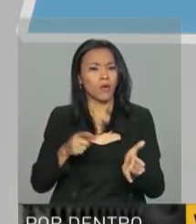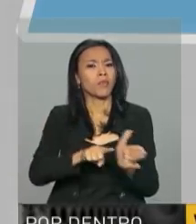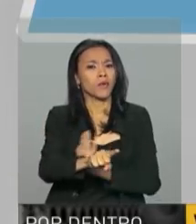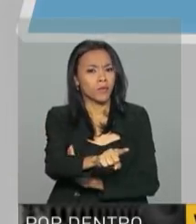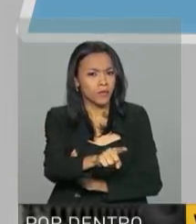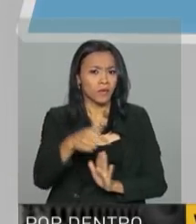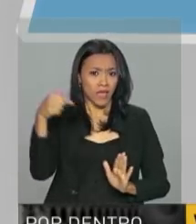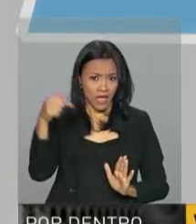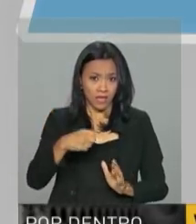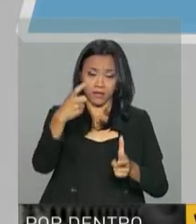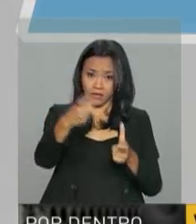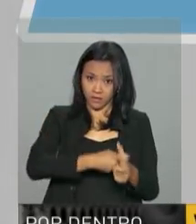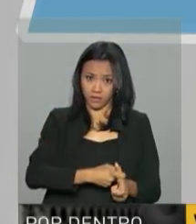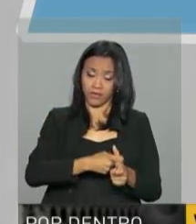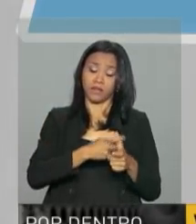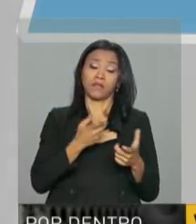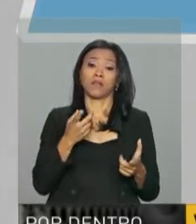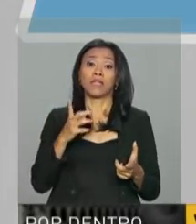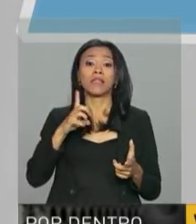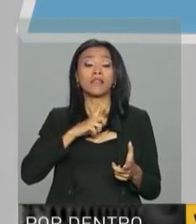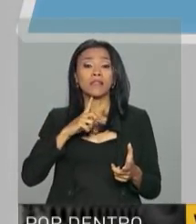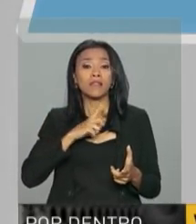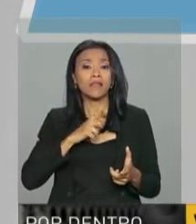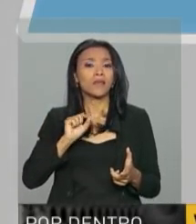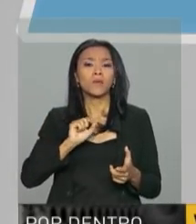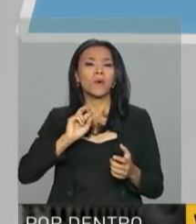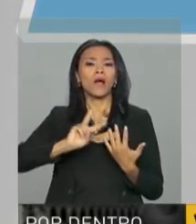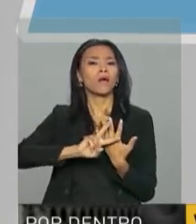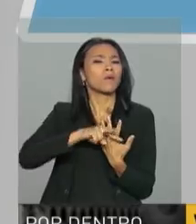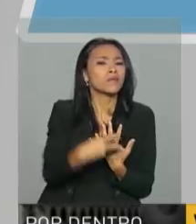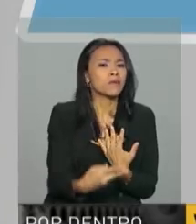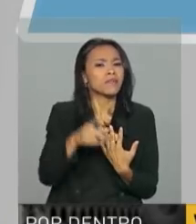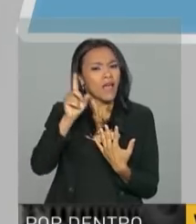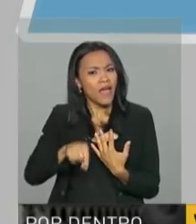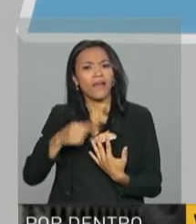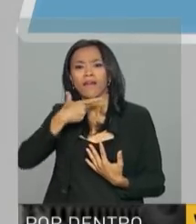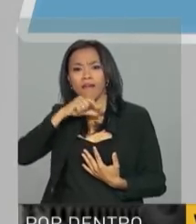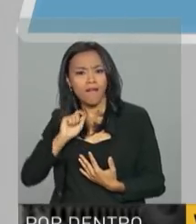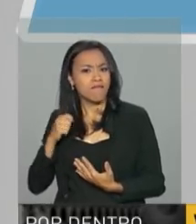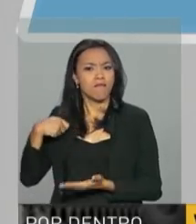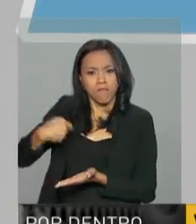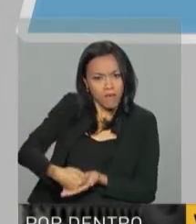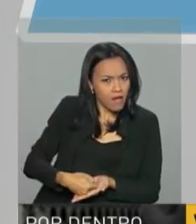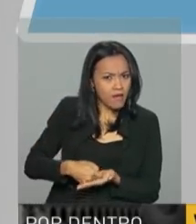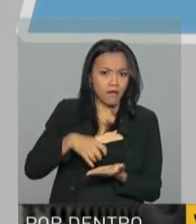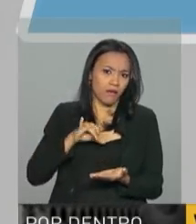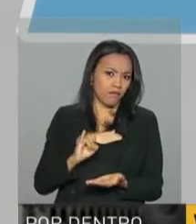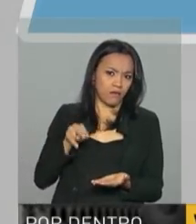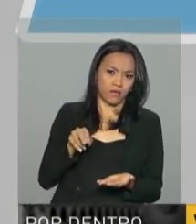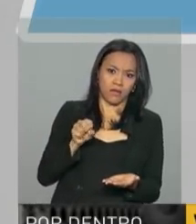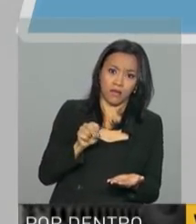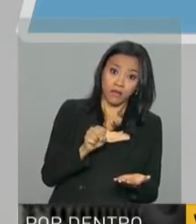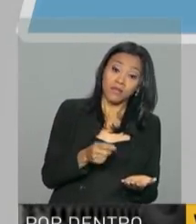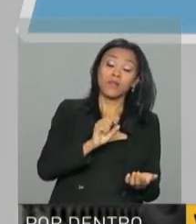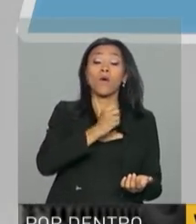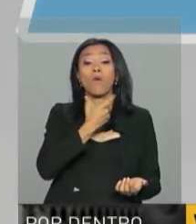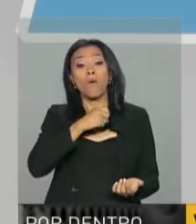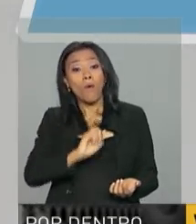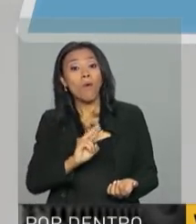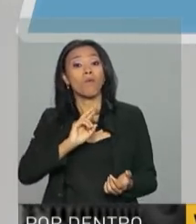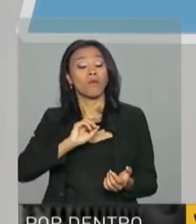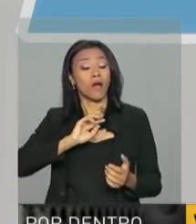esse déficit tem na causa a inadimplência de quem deve e não paga, ou essa causa do